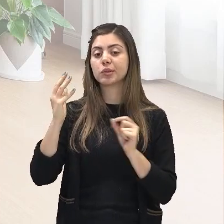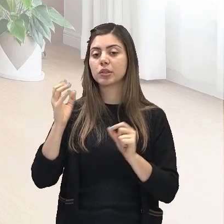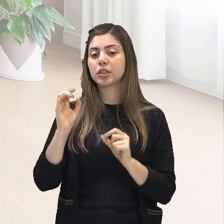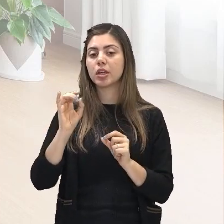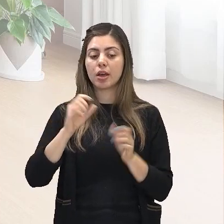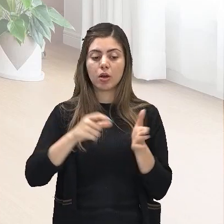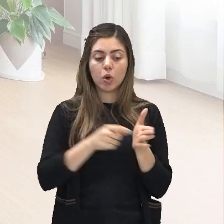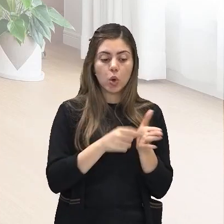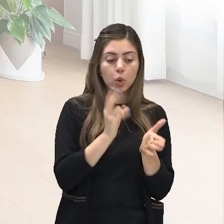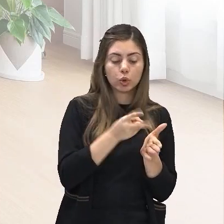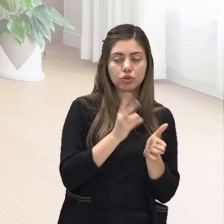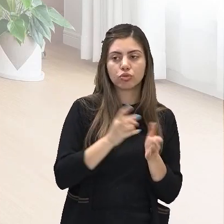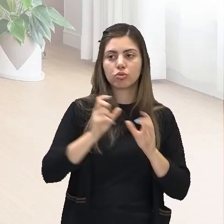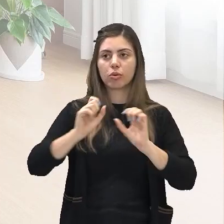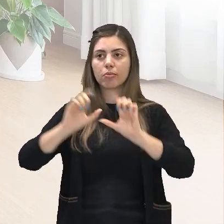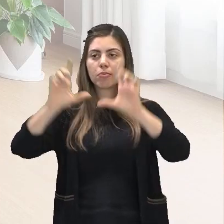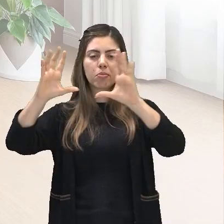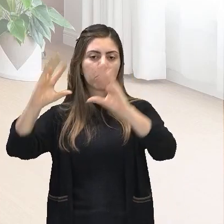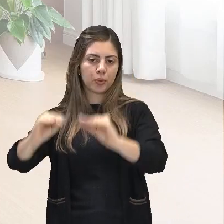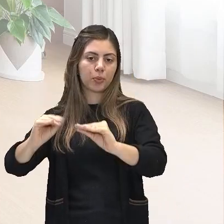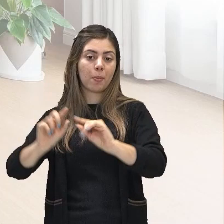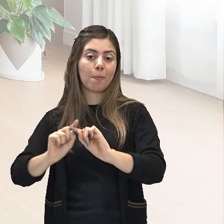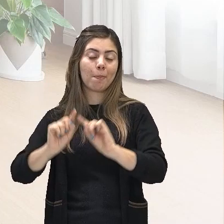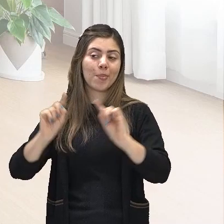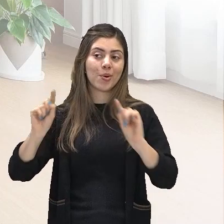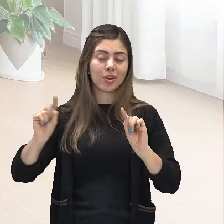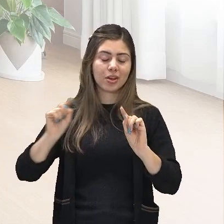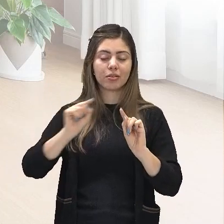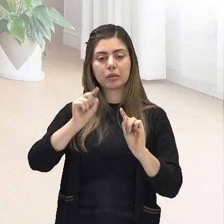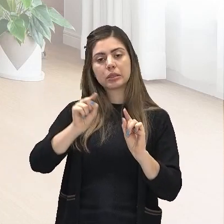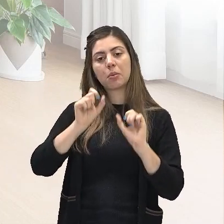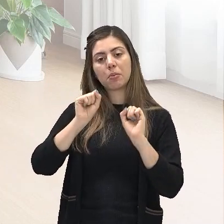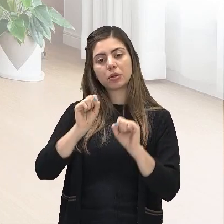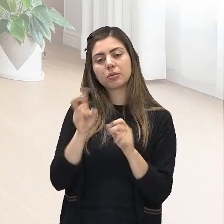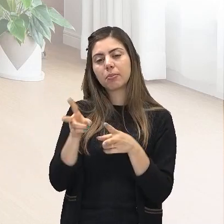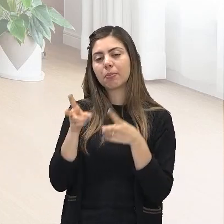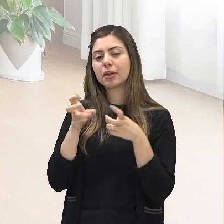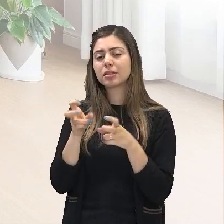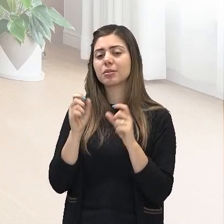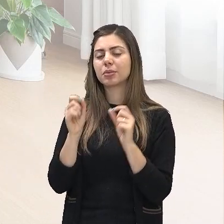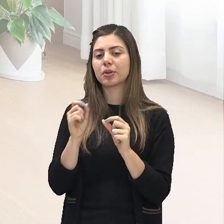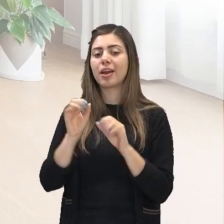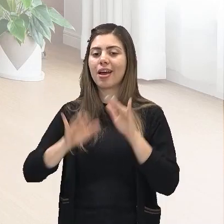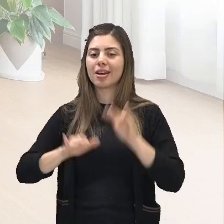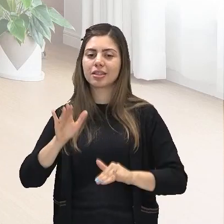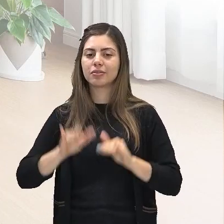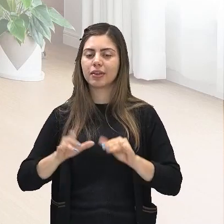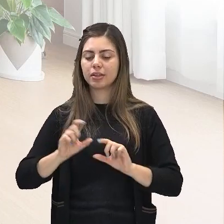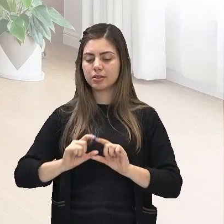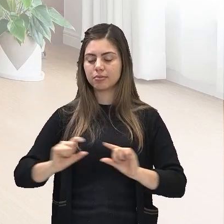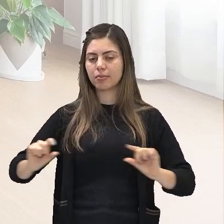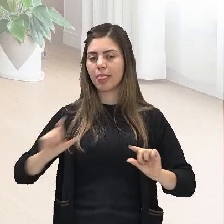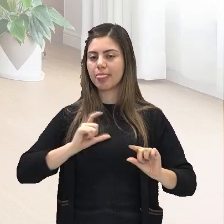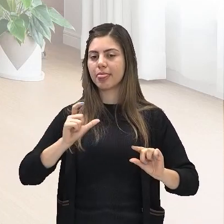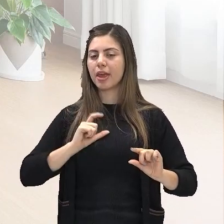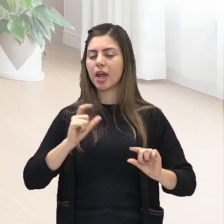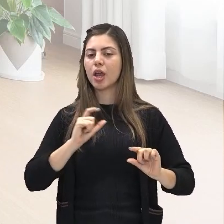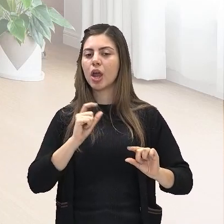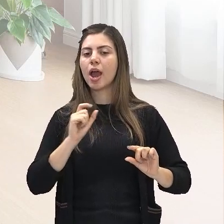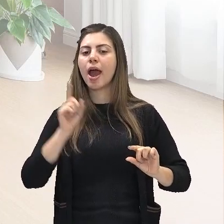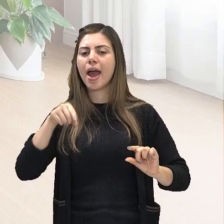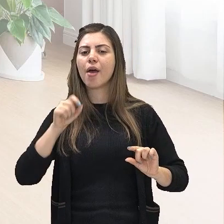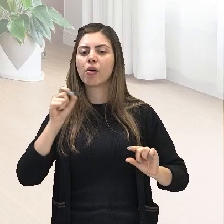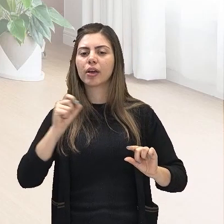ali, desligou, mas às vezes, se você já reparou, aqui atrás, às vezes aqui embaixo, fica uma luzinha acesa, por aqui assim, uma